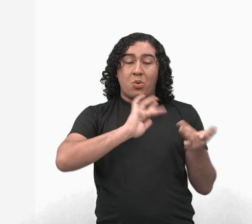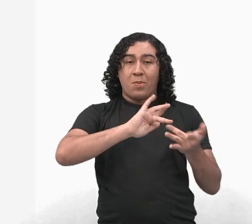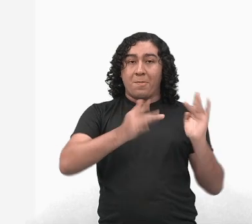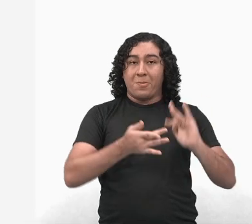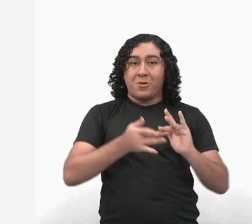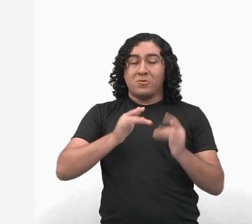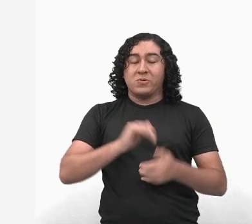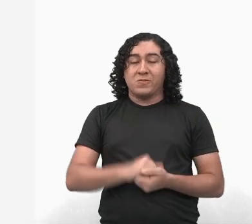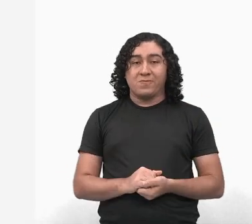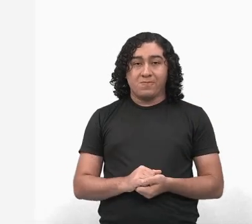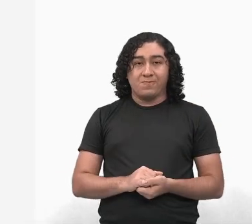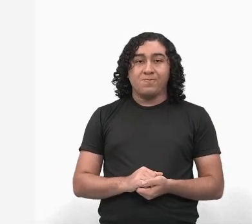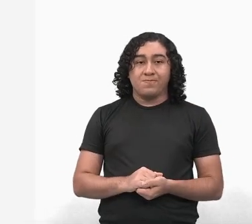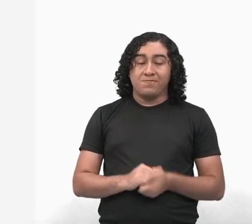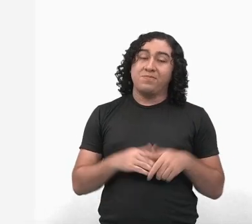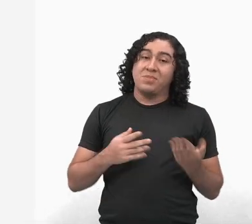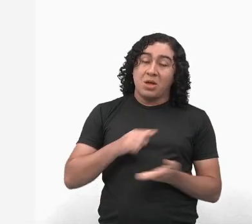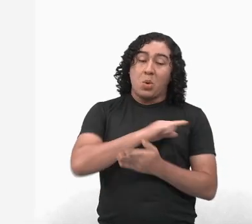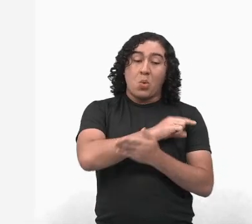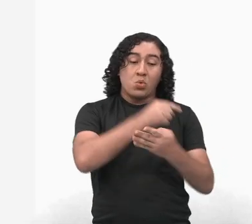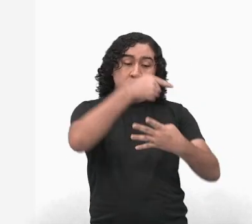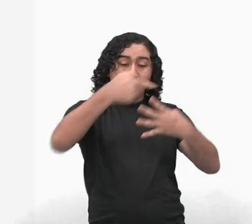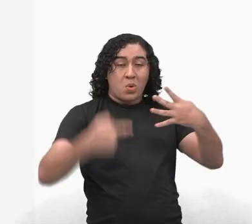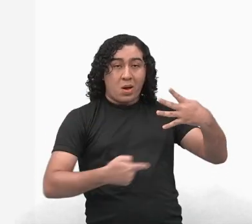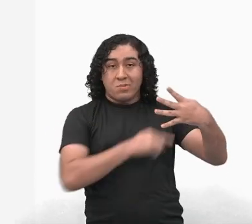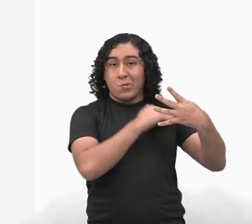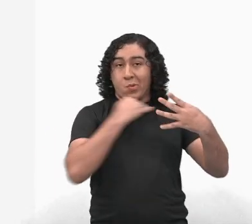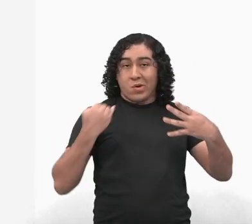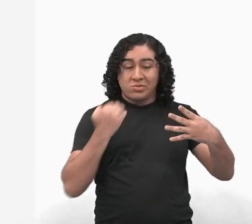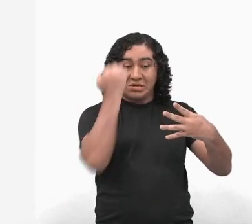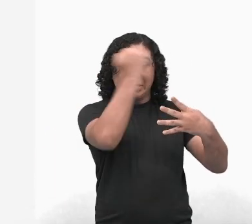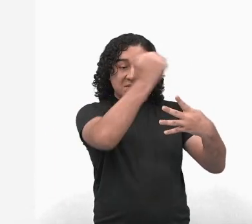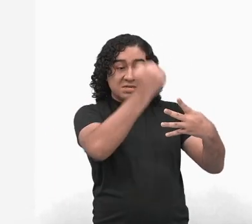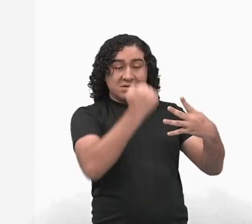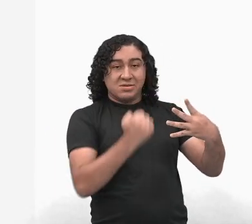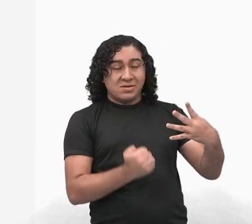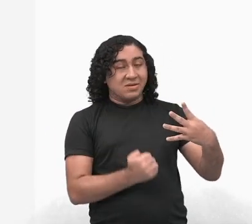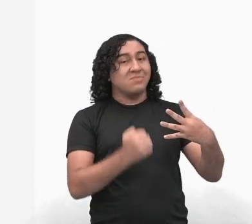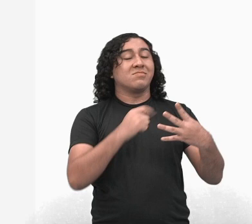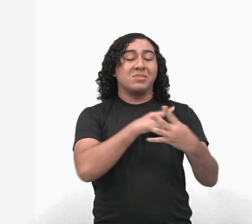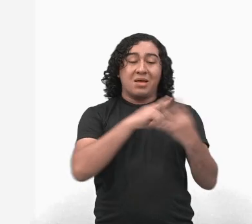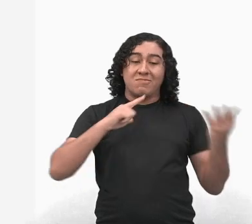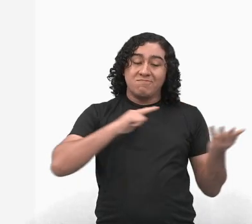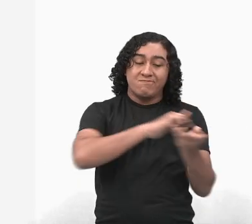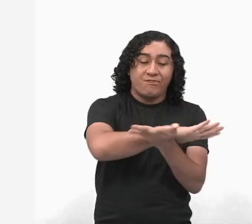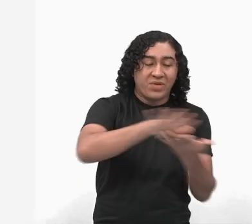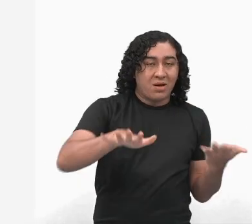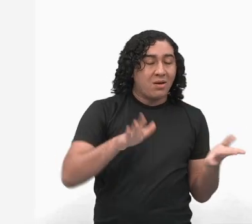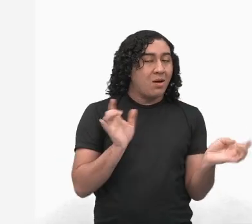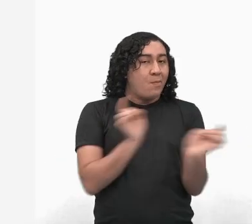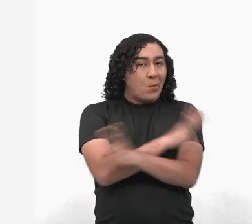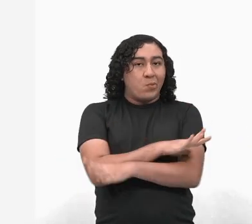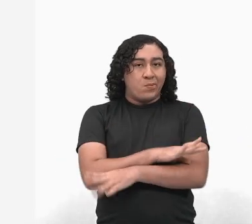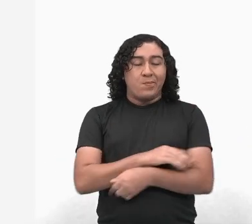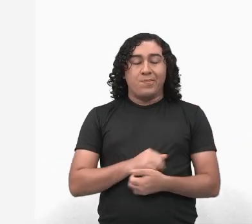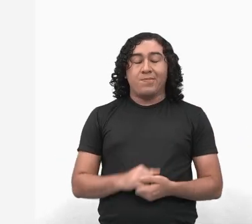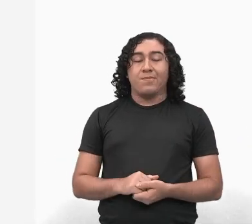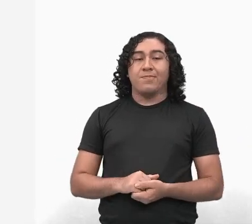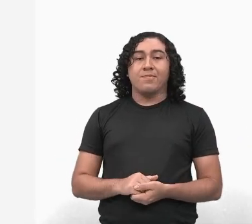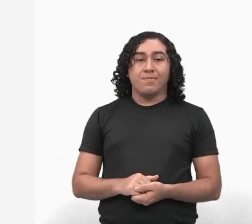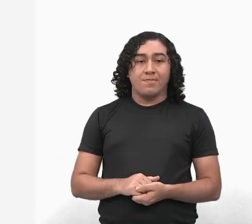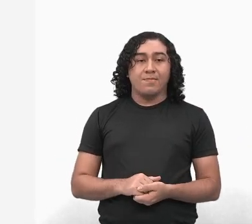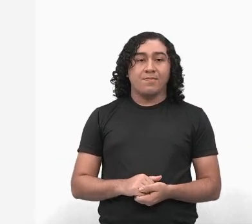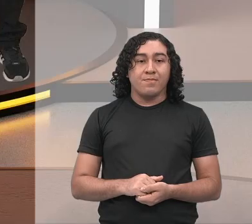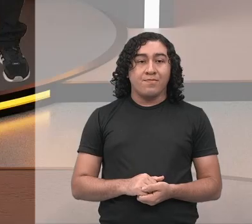eles executados, a revolta foi massacrada e seus líderes foram mortos, tá, gente? Vamos então agora